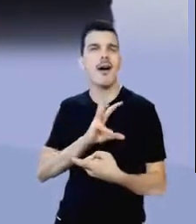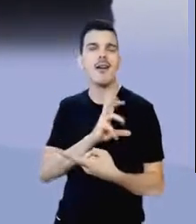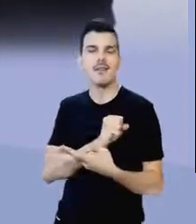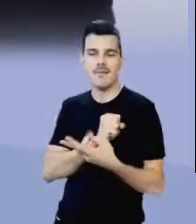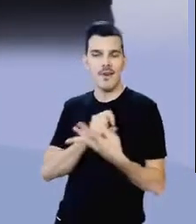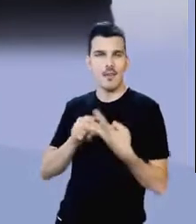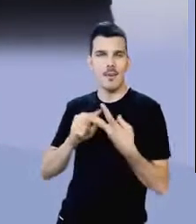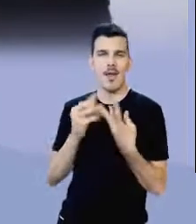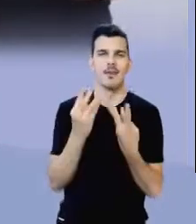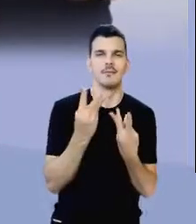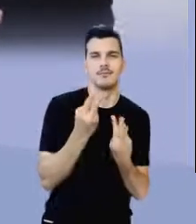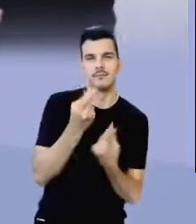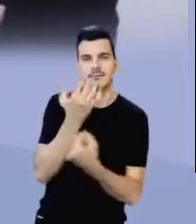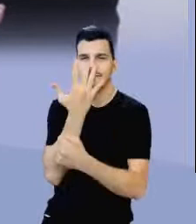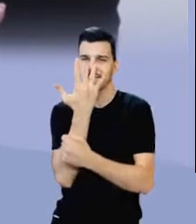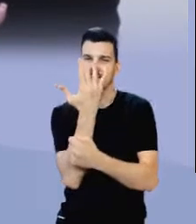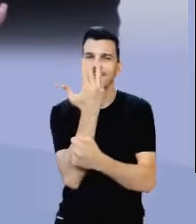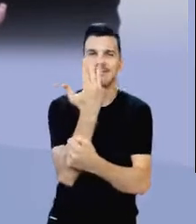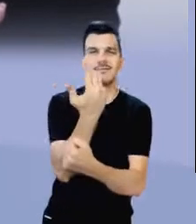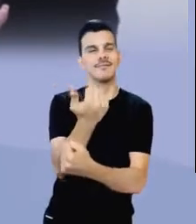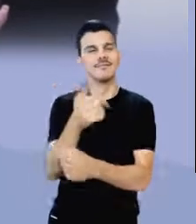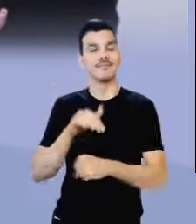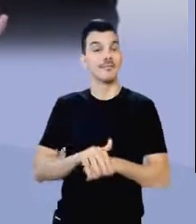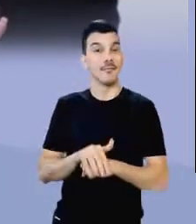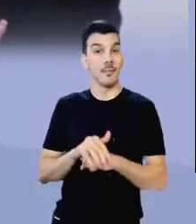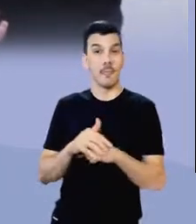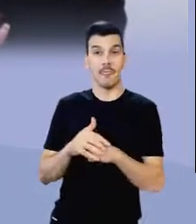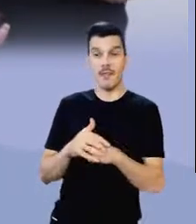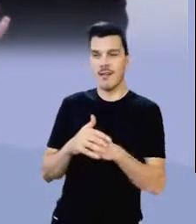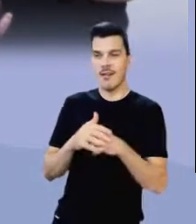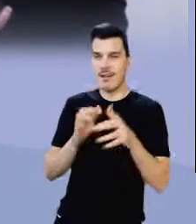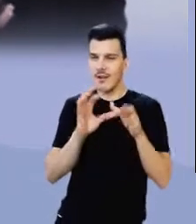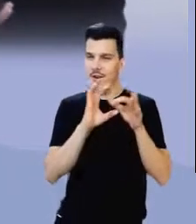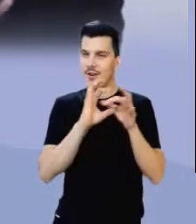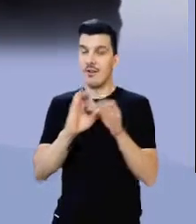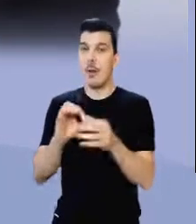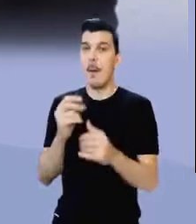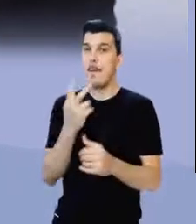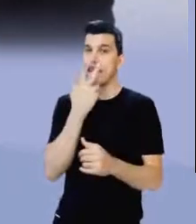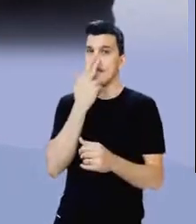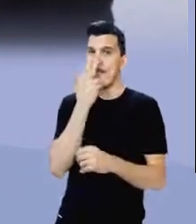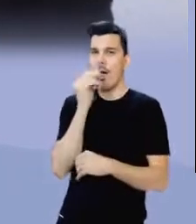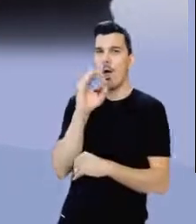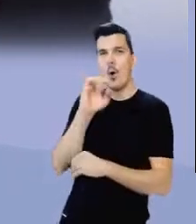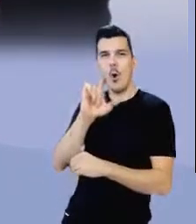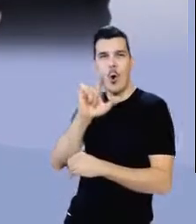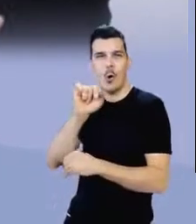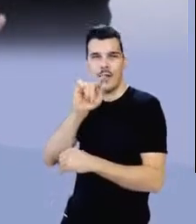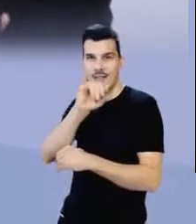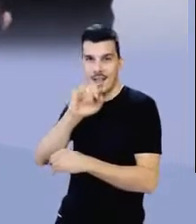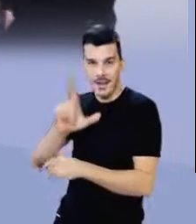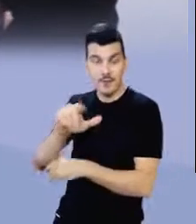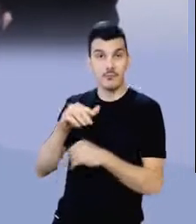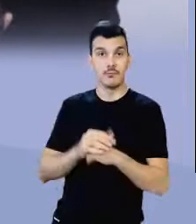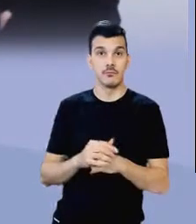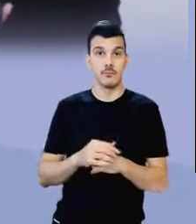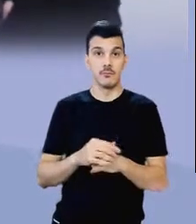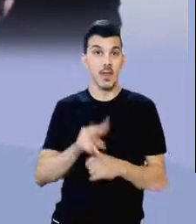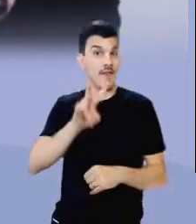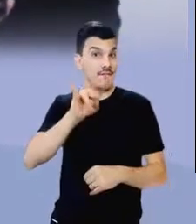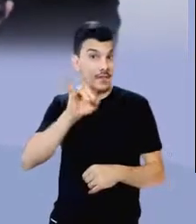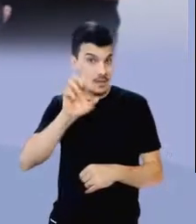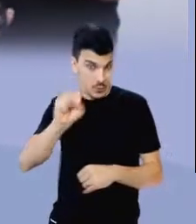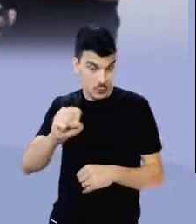e a sensualidade feminina. A linguagem muito próxima do coloquial. Esse artista, Vinícius de